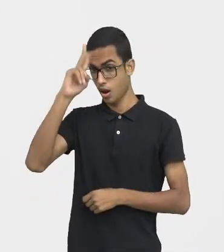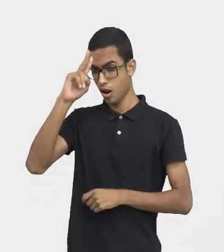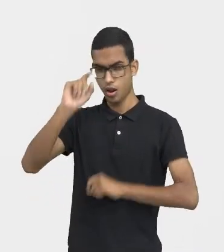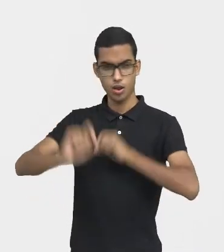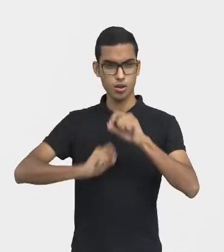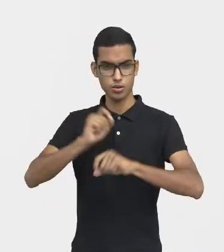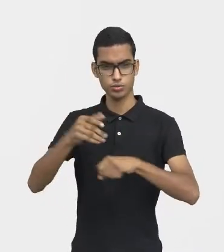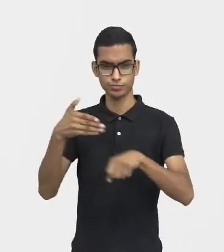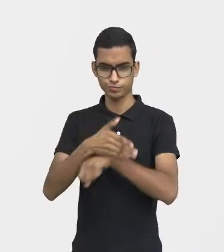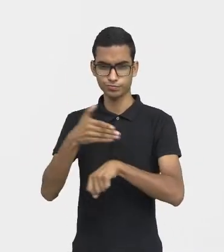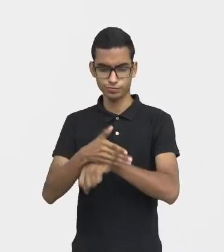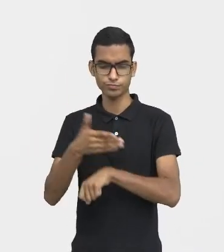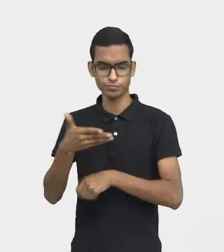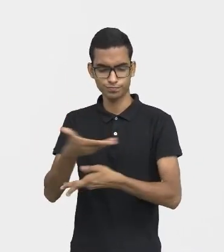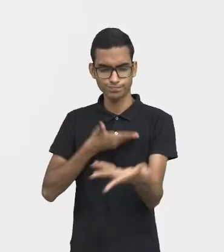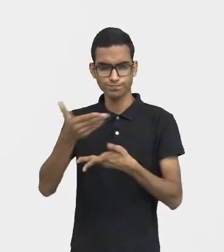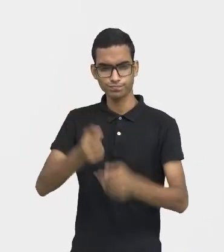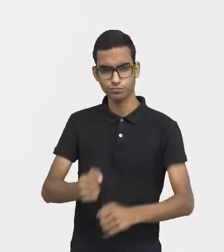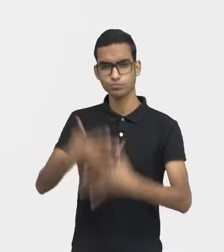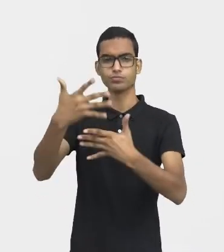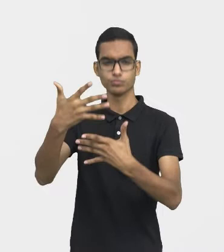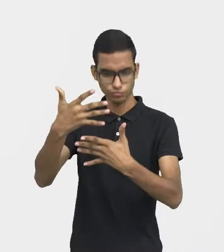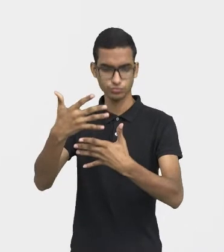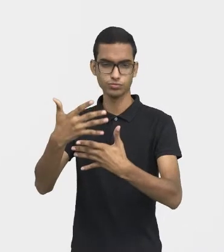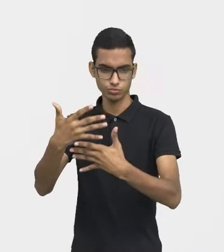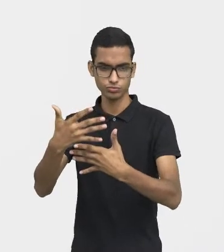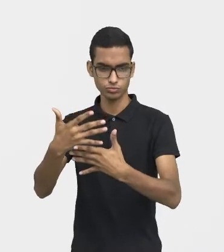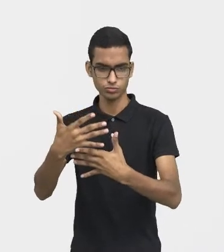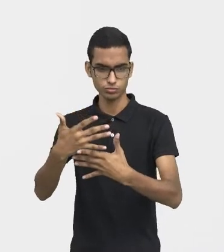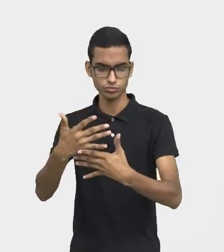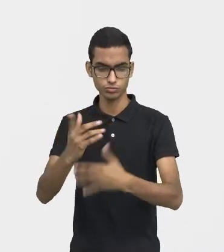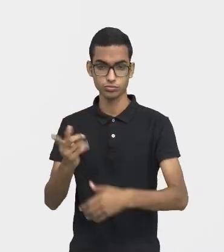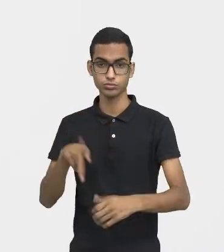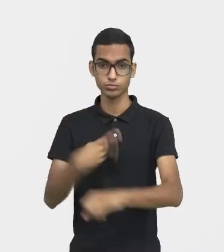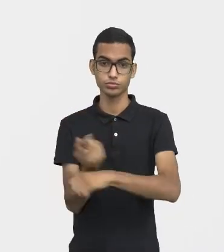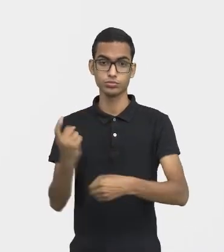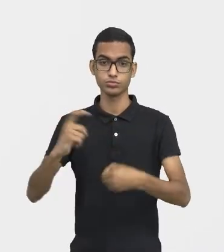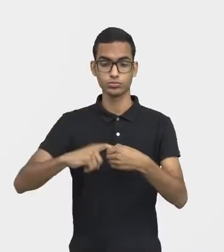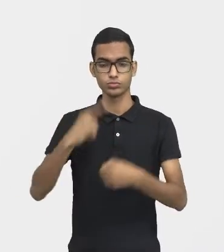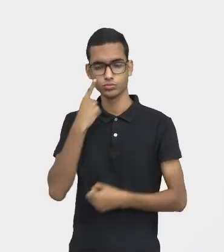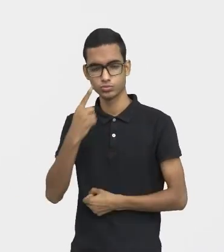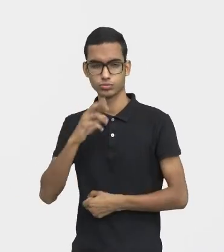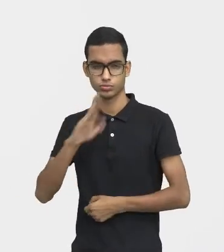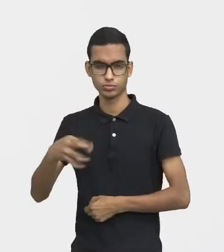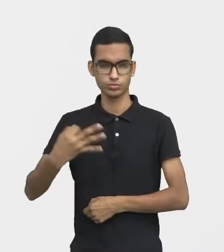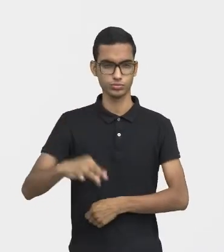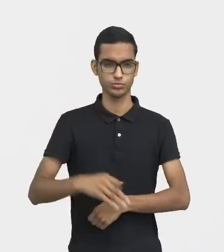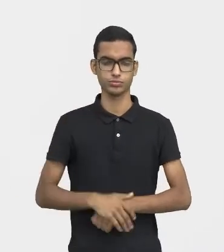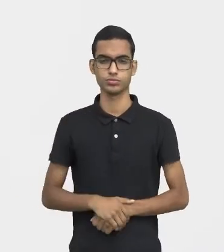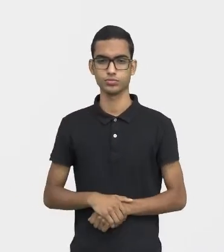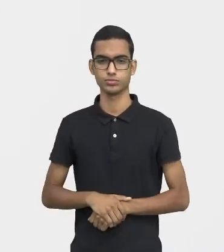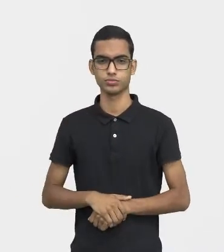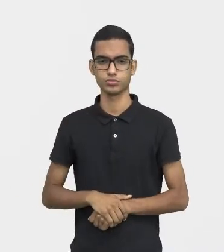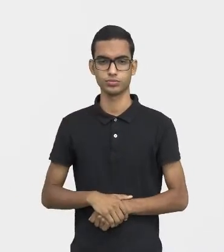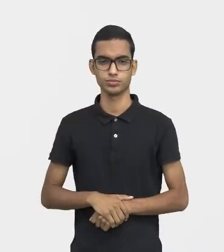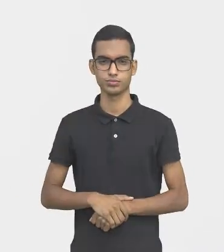Lembrando aí, participem, interagem, tá? E a gente já volta para ver qual é a questão correta.